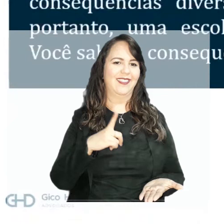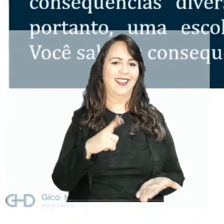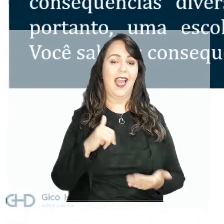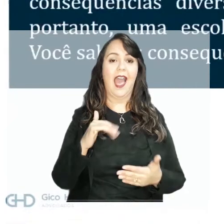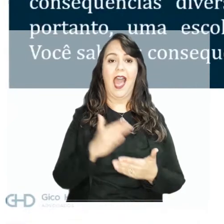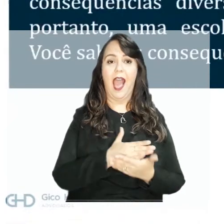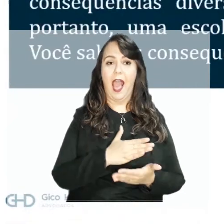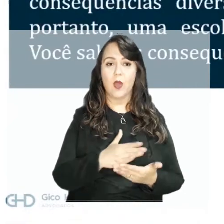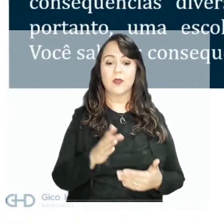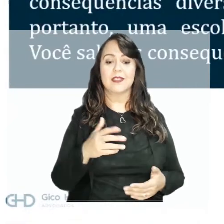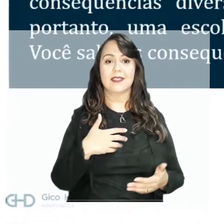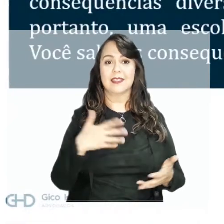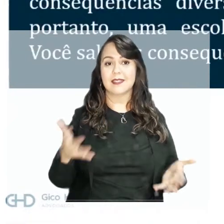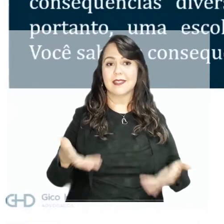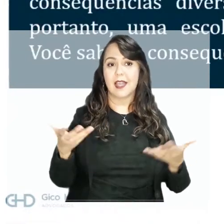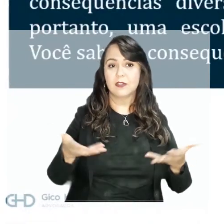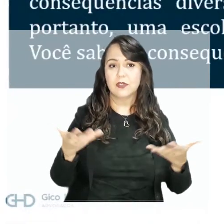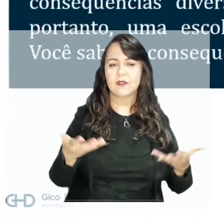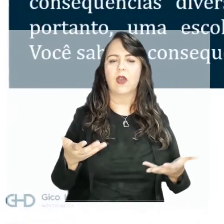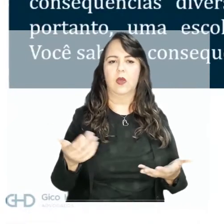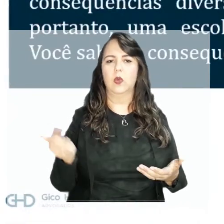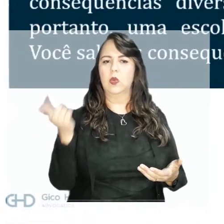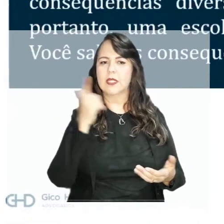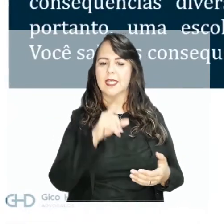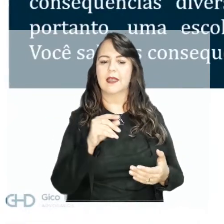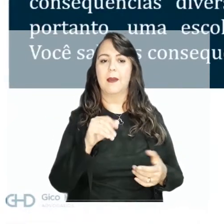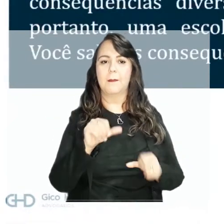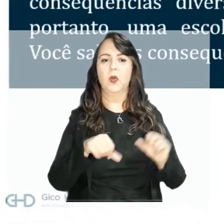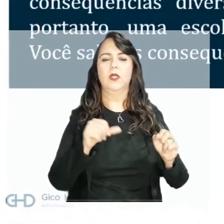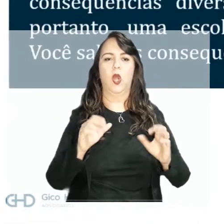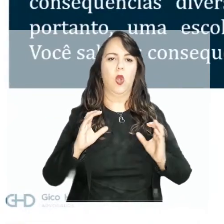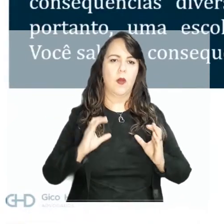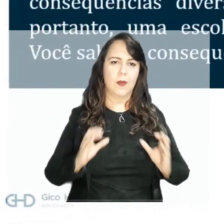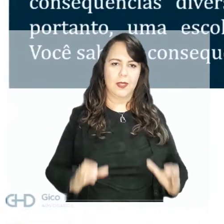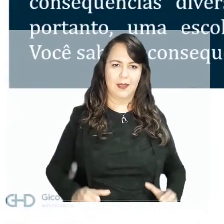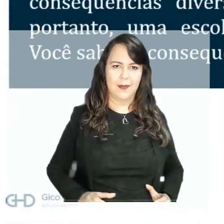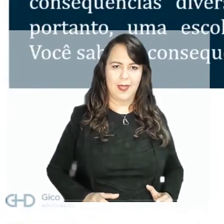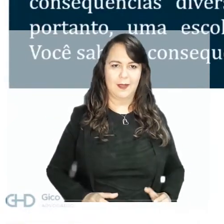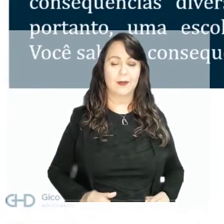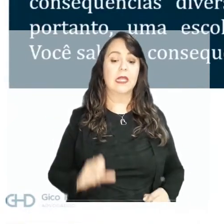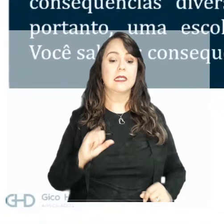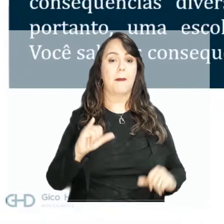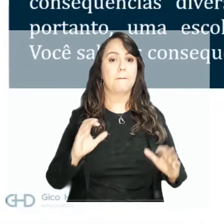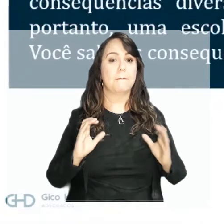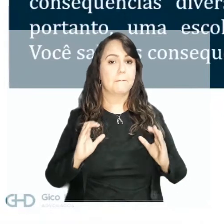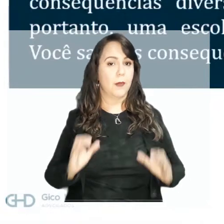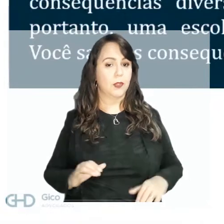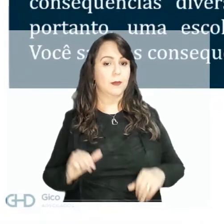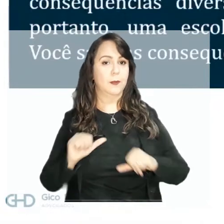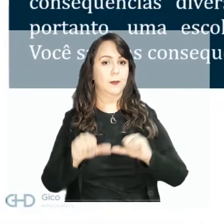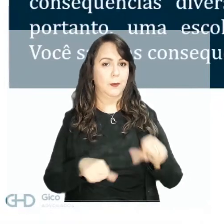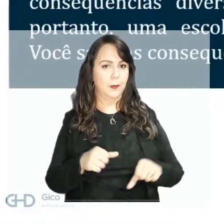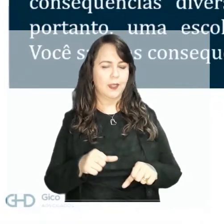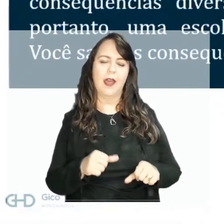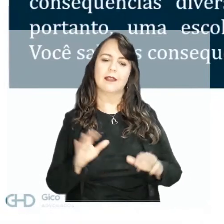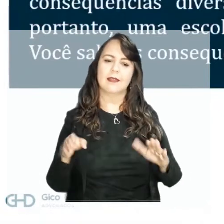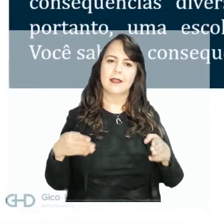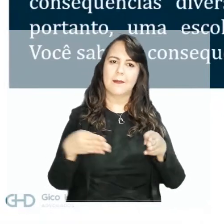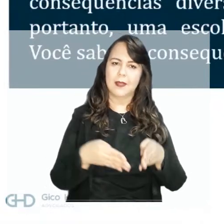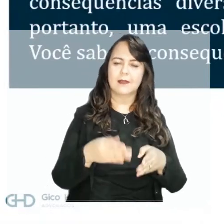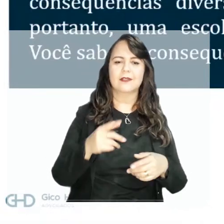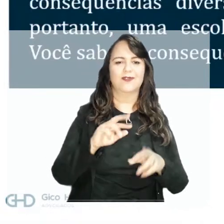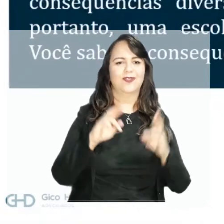Portanto, comportamentos diferentes levam a consequências diferentes. Logo, cada interpretação é, portanto, uma escolha